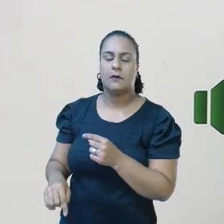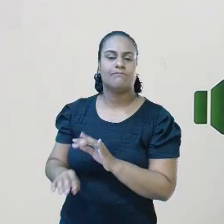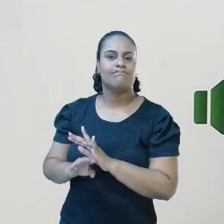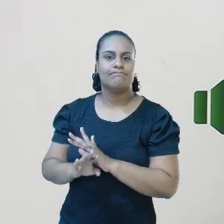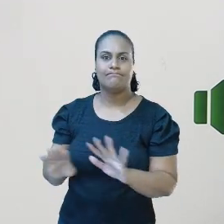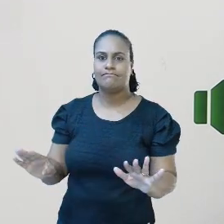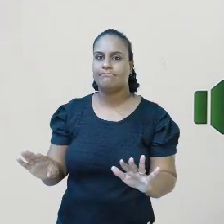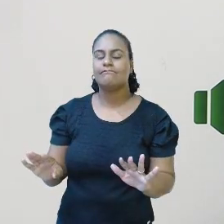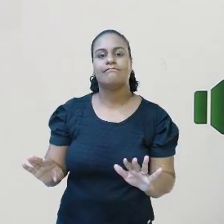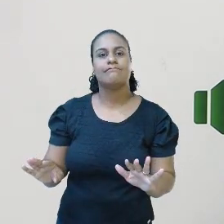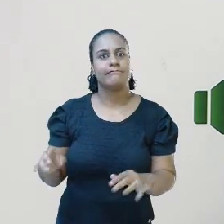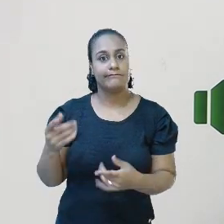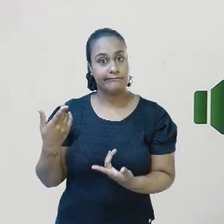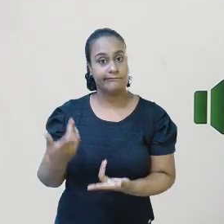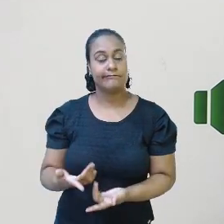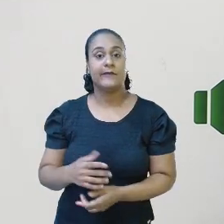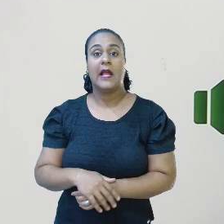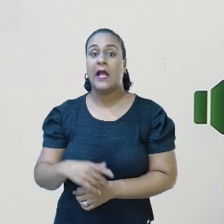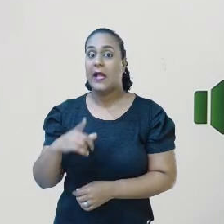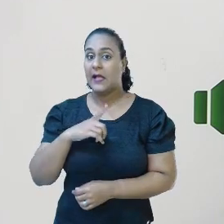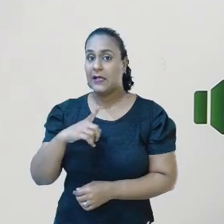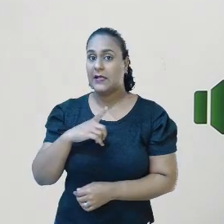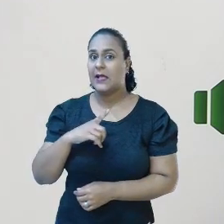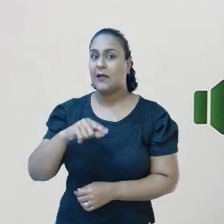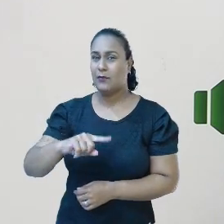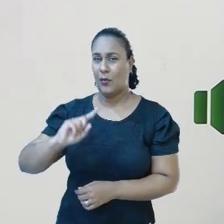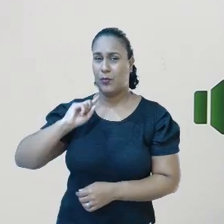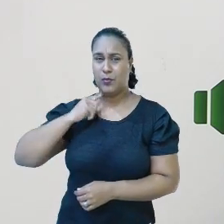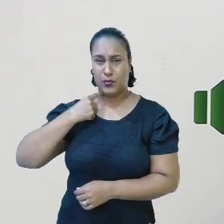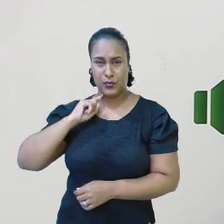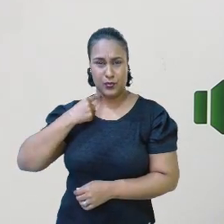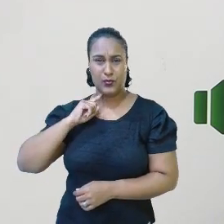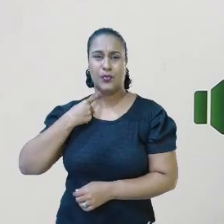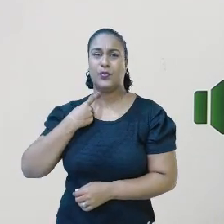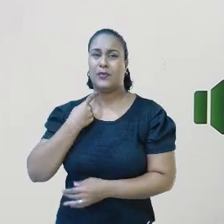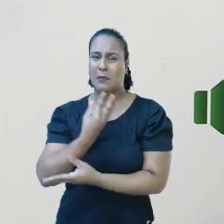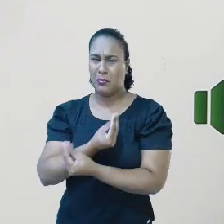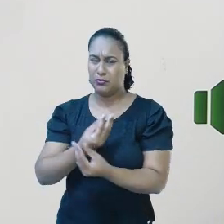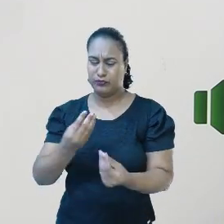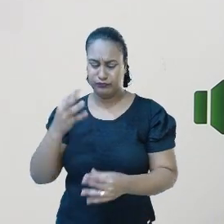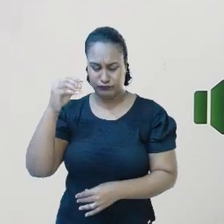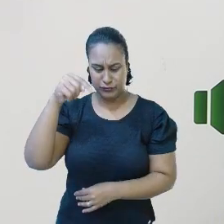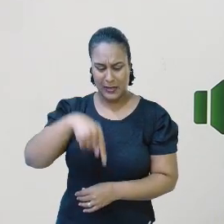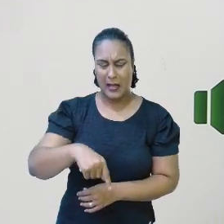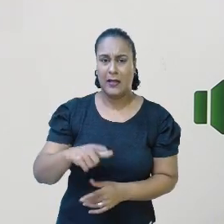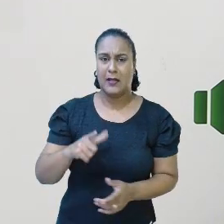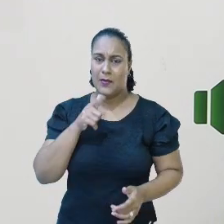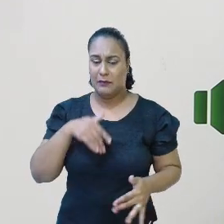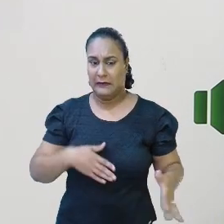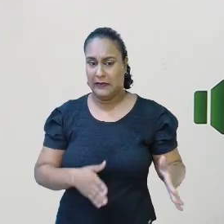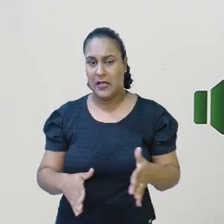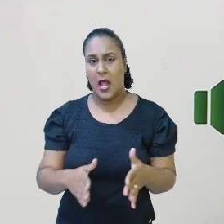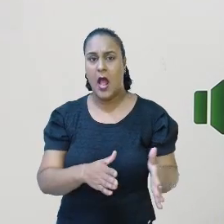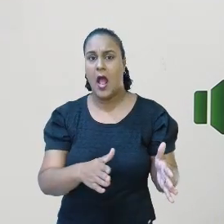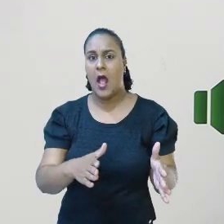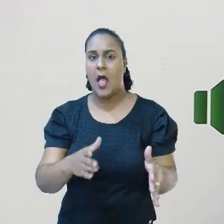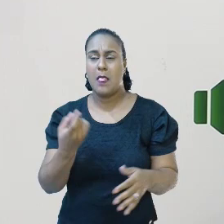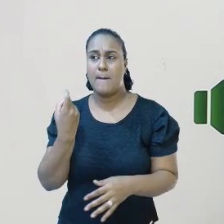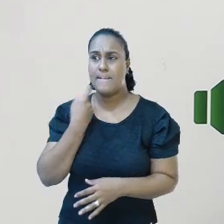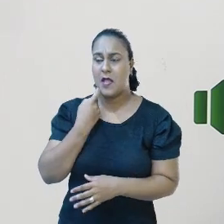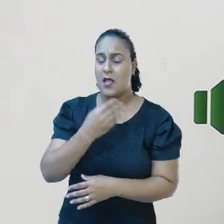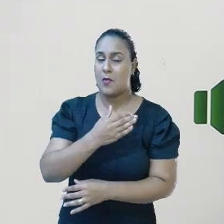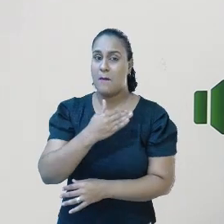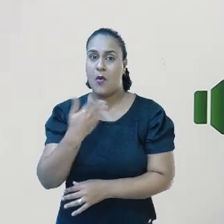ela tem uma grande probabilidade de estar poluída. Tem muita coisa ali, dejetos, peixes que morrem,